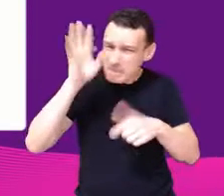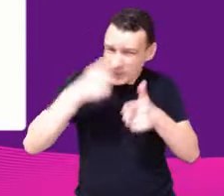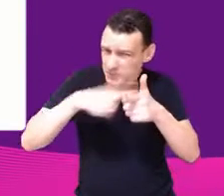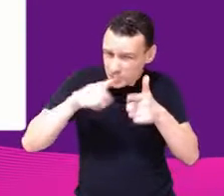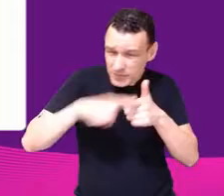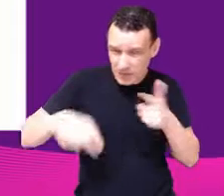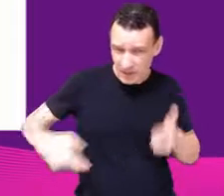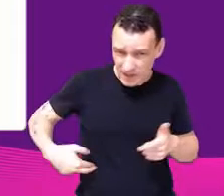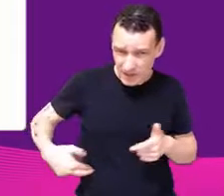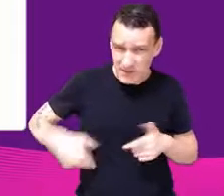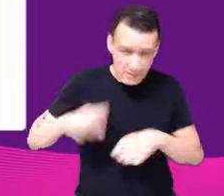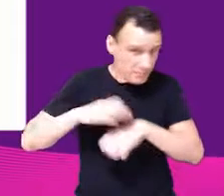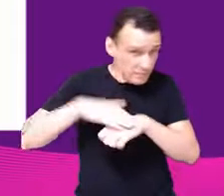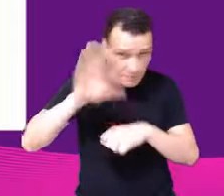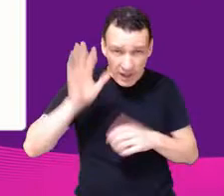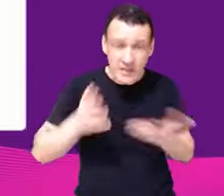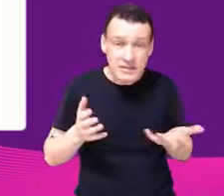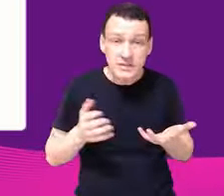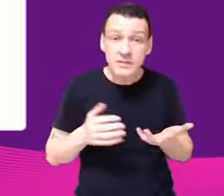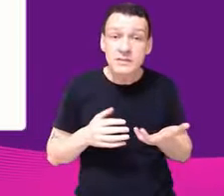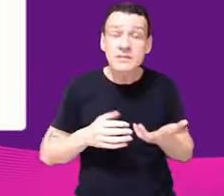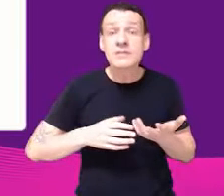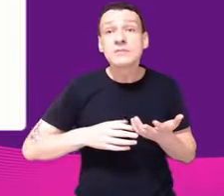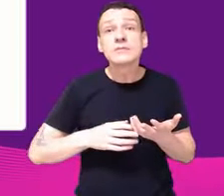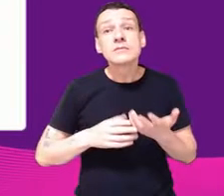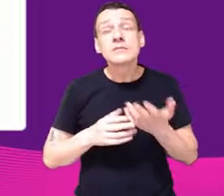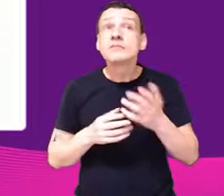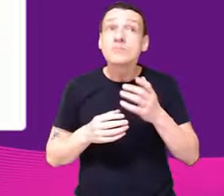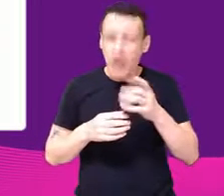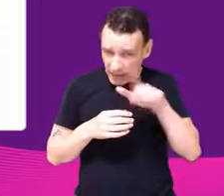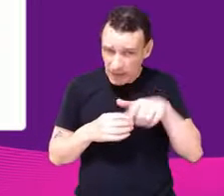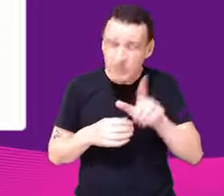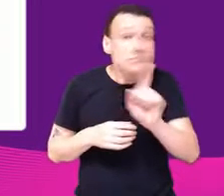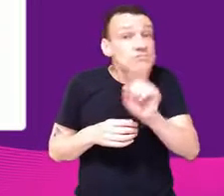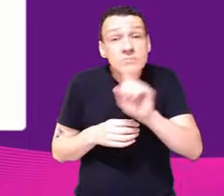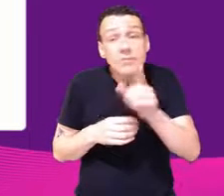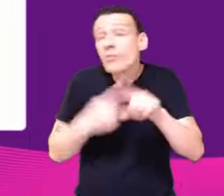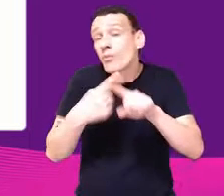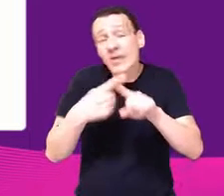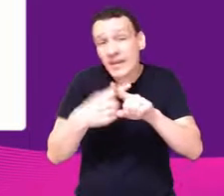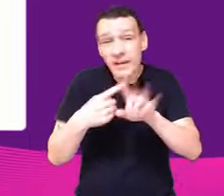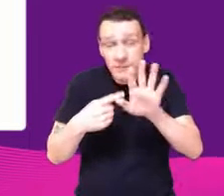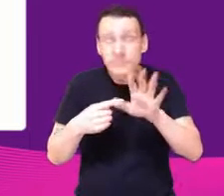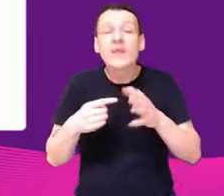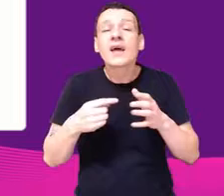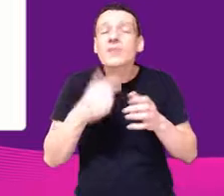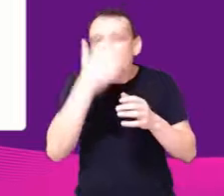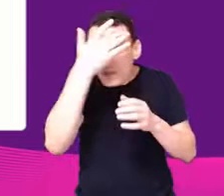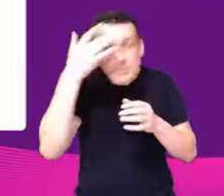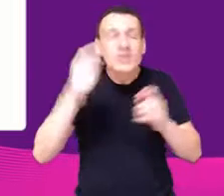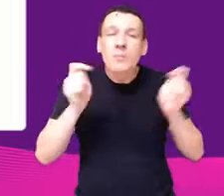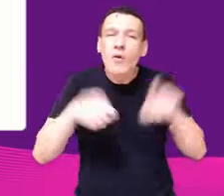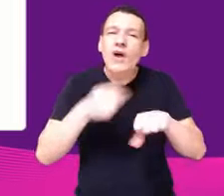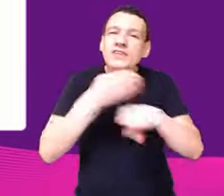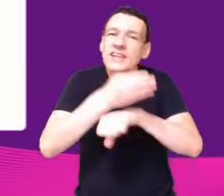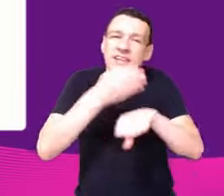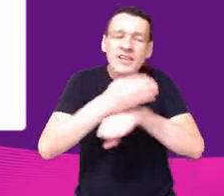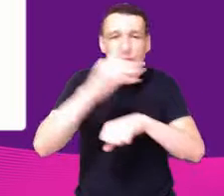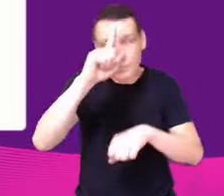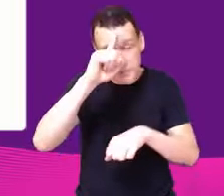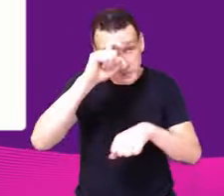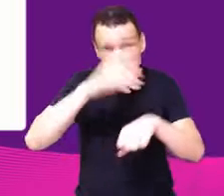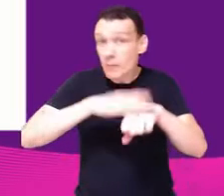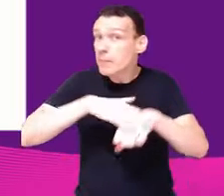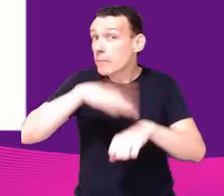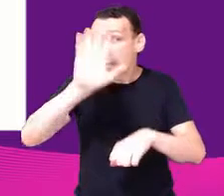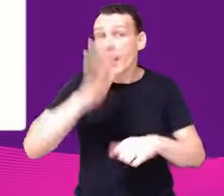acesso ao tratamento dessas doenças nos seus estágios de maior complexidade e maior custo, né? Enquanto que, por